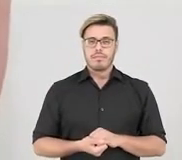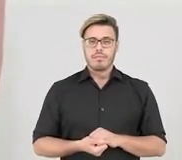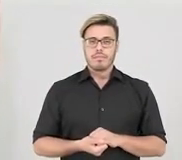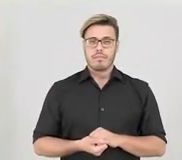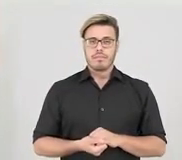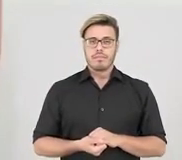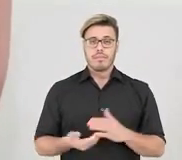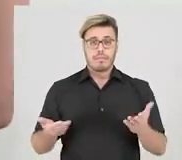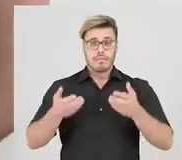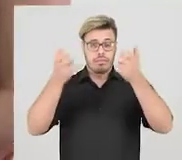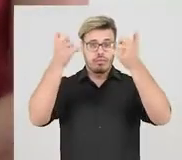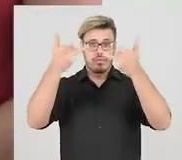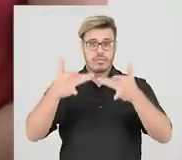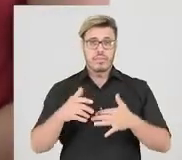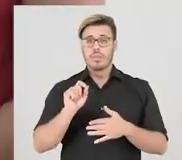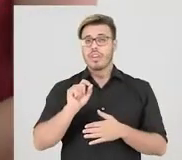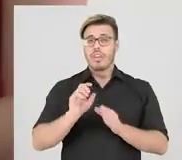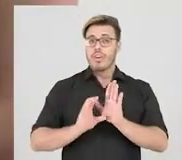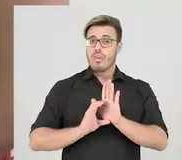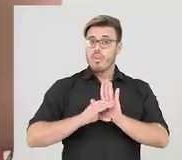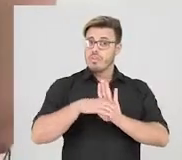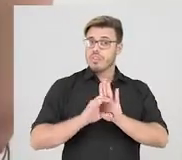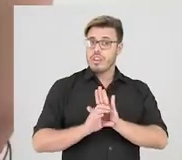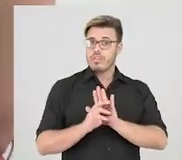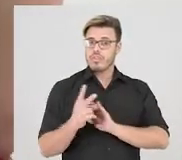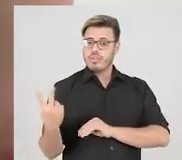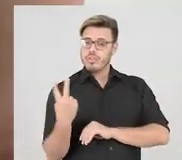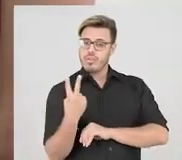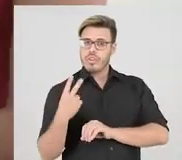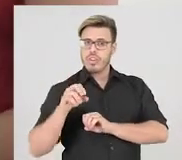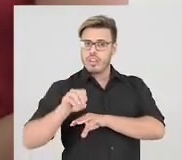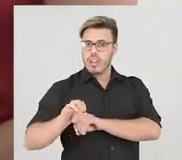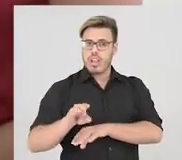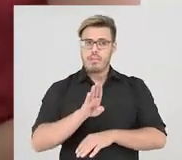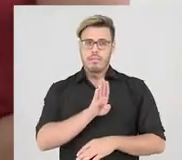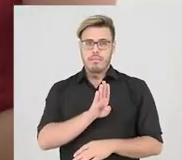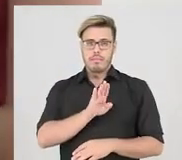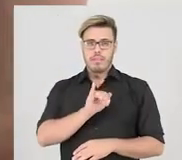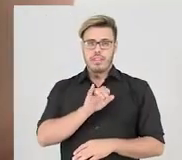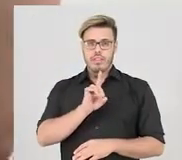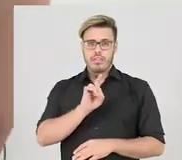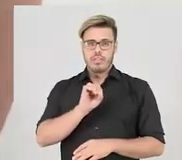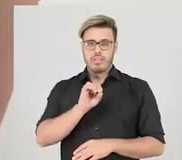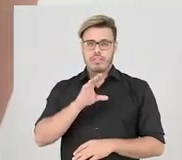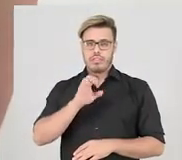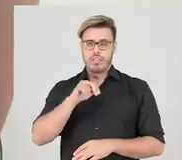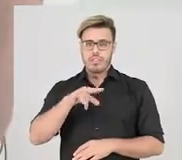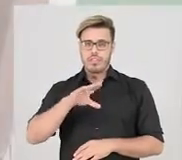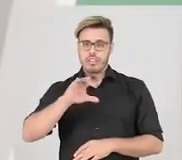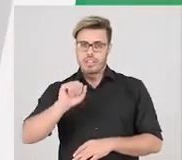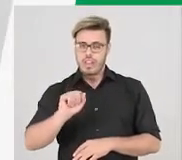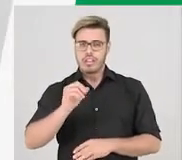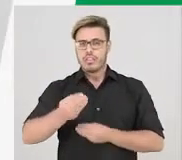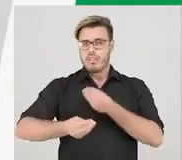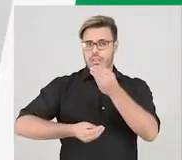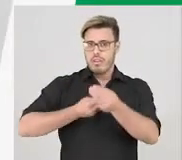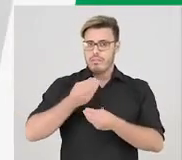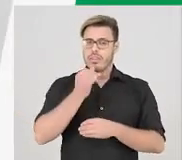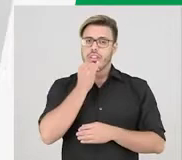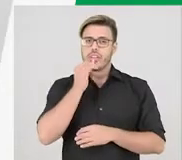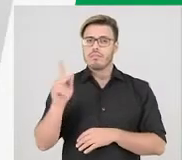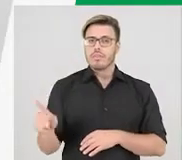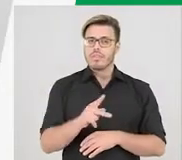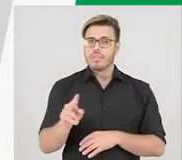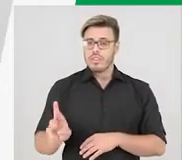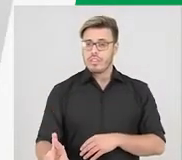Nós vamos falar um pouquinho do conceito de bidocência. Na bidocência, o professor regente traz os saberes do